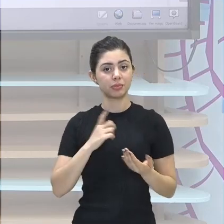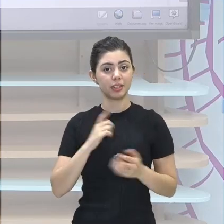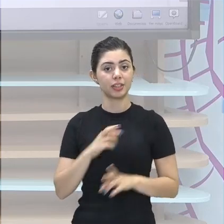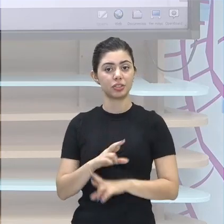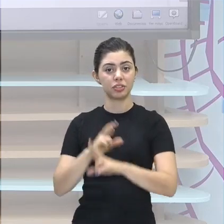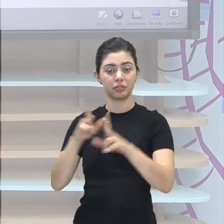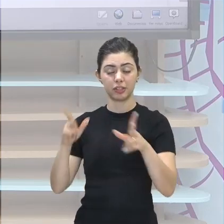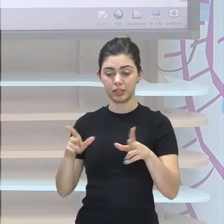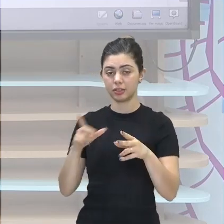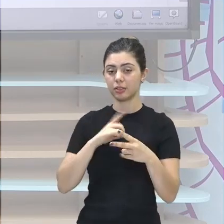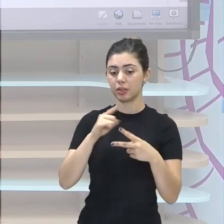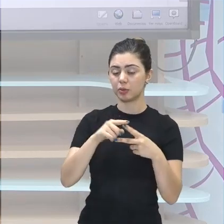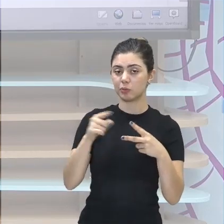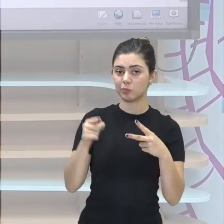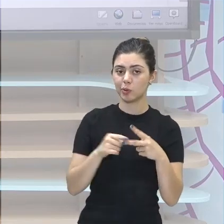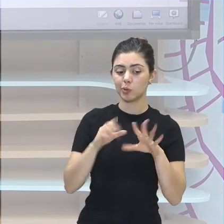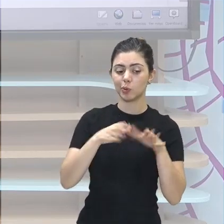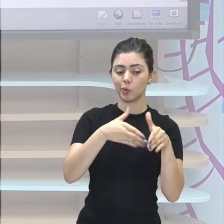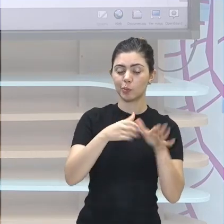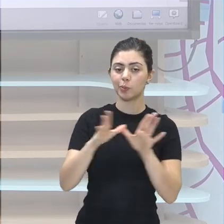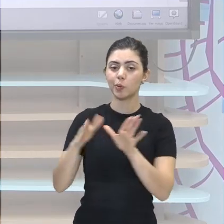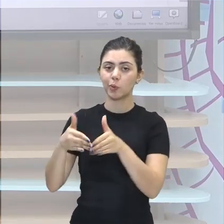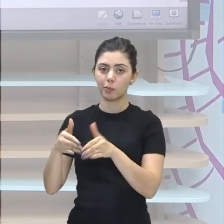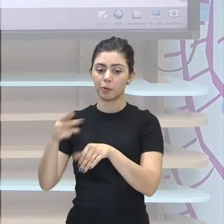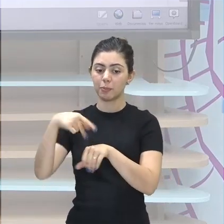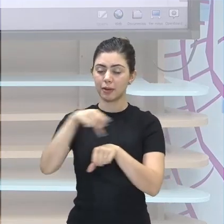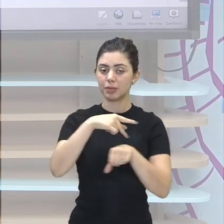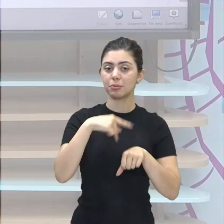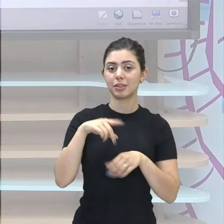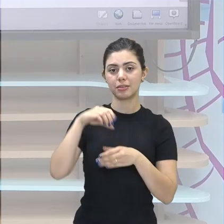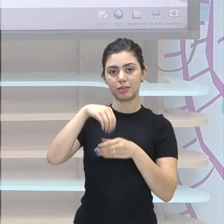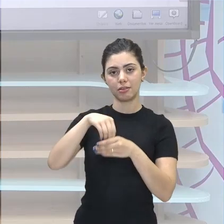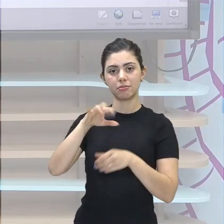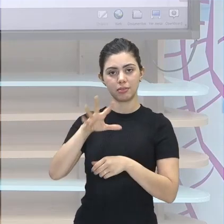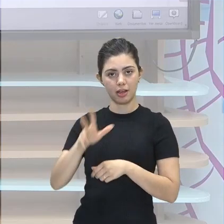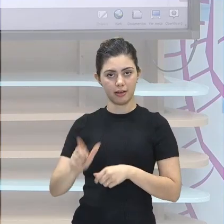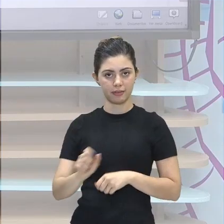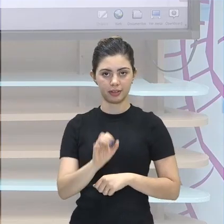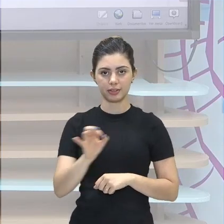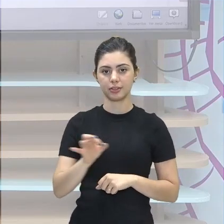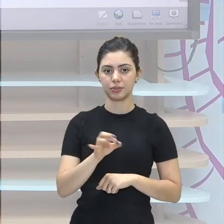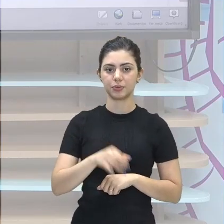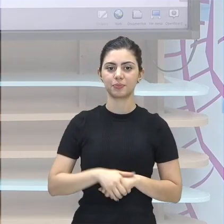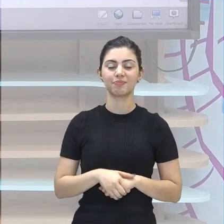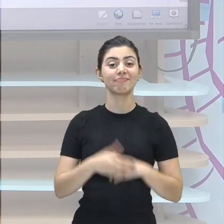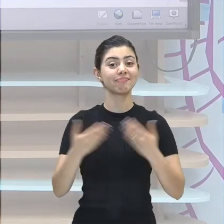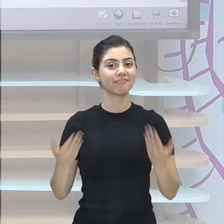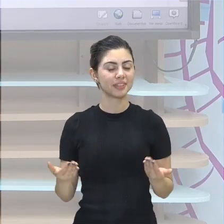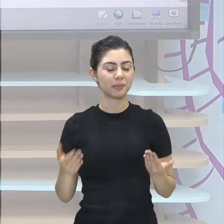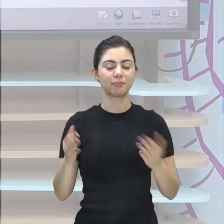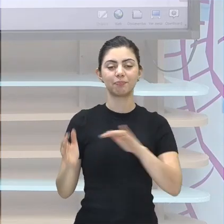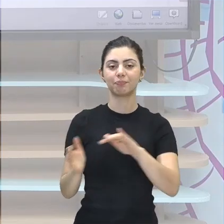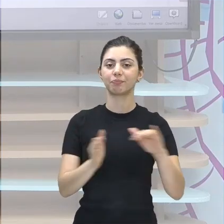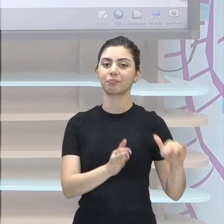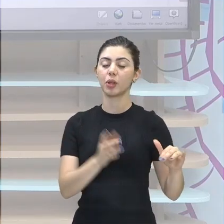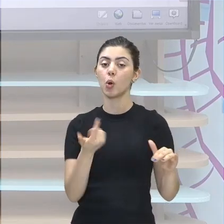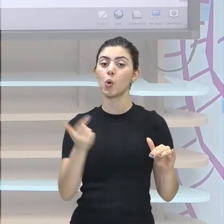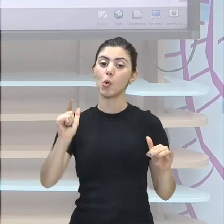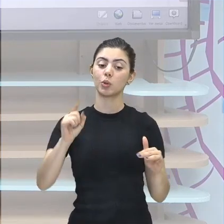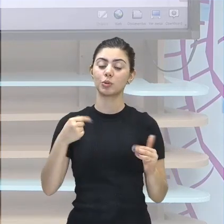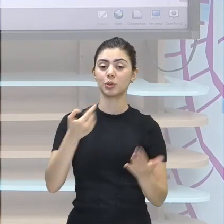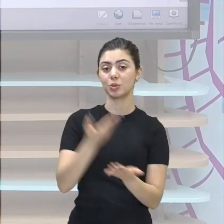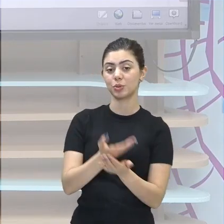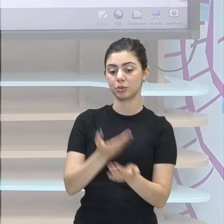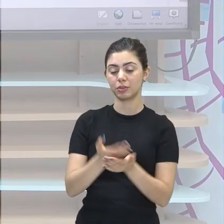nesses dois grandes grupos de países dentro da África. Pessoal, outra coisa que a gente viu ao longo da unidade